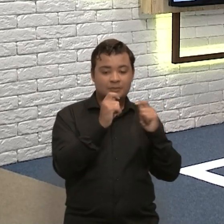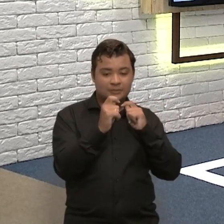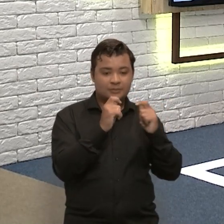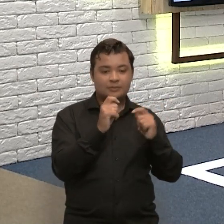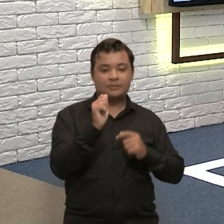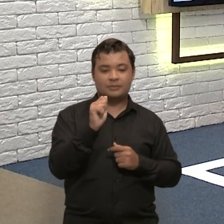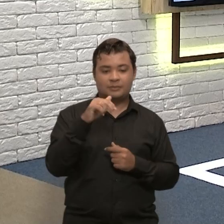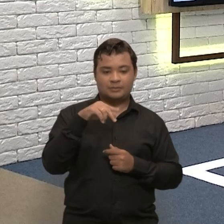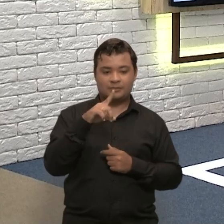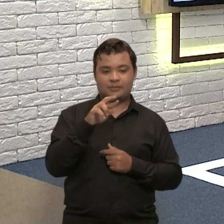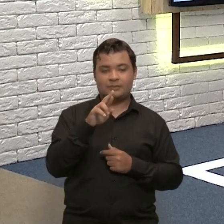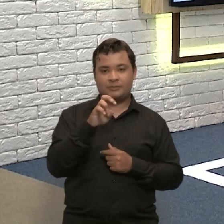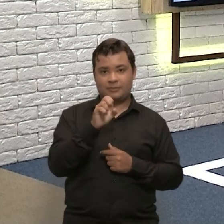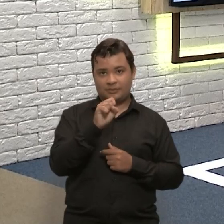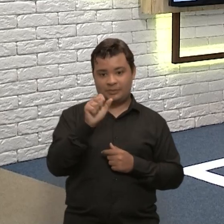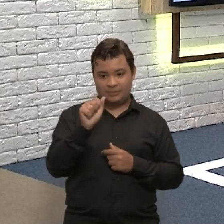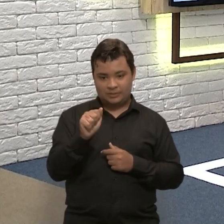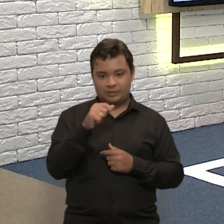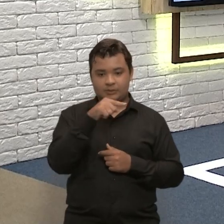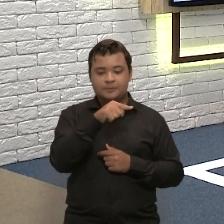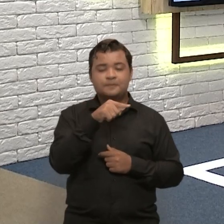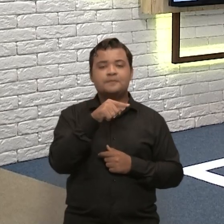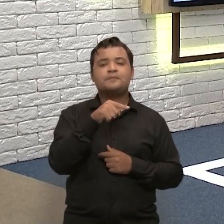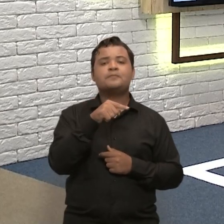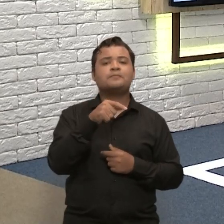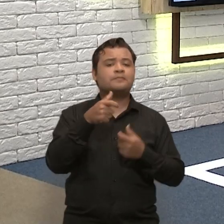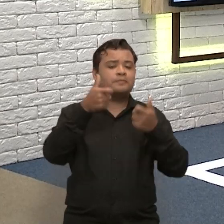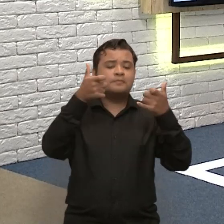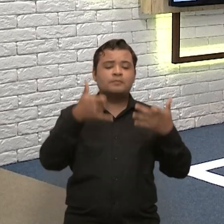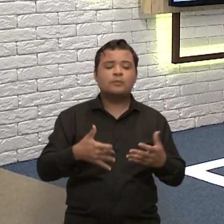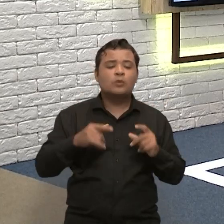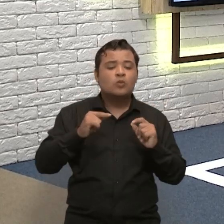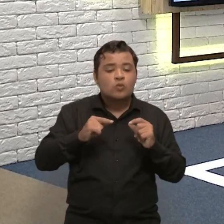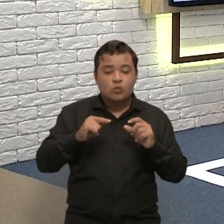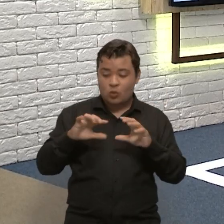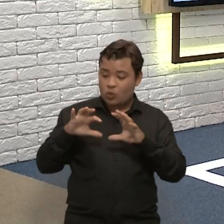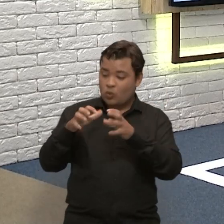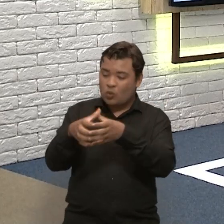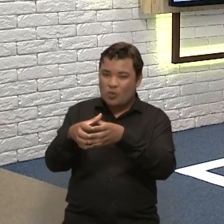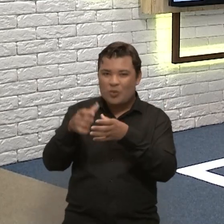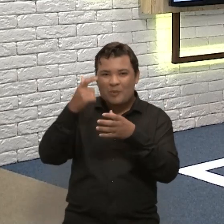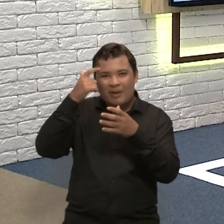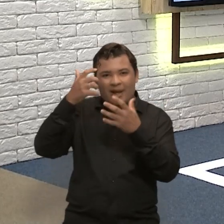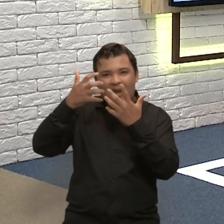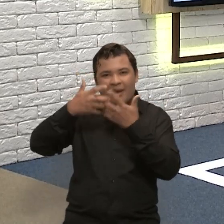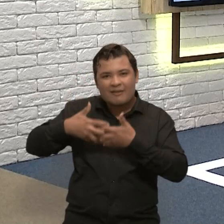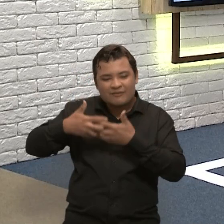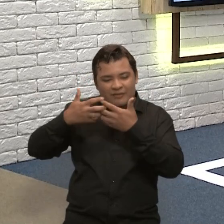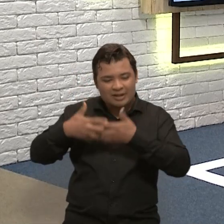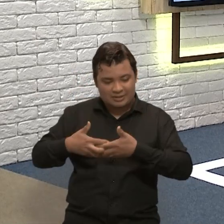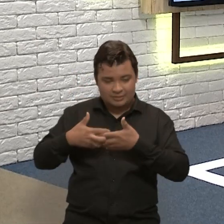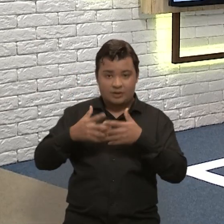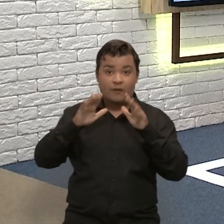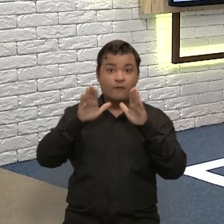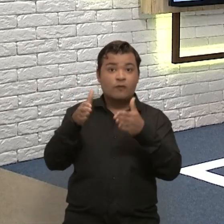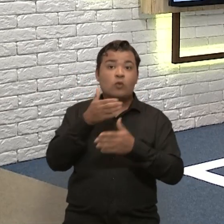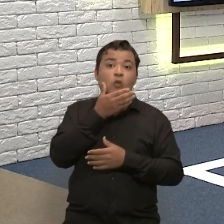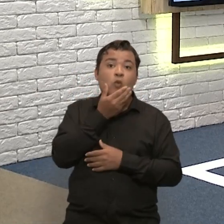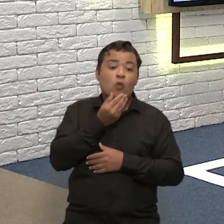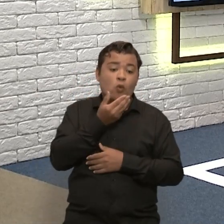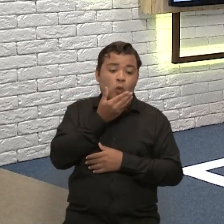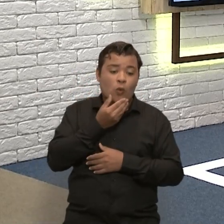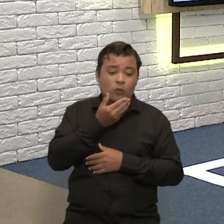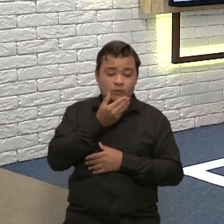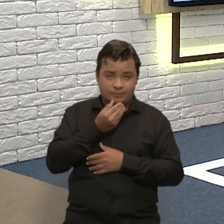a Andressa Teodoro, ela que vai falar sobre os grupos reflexivos, né, para homens que se